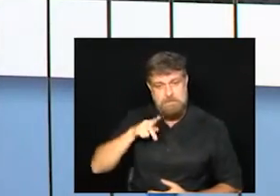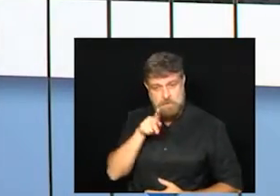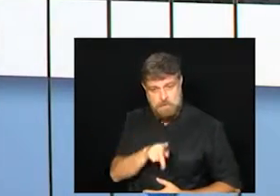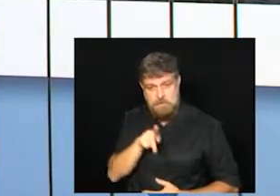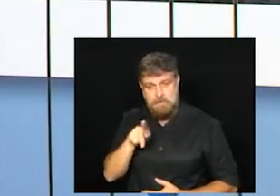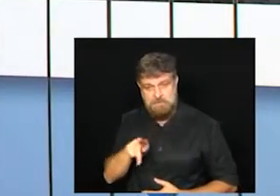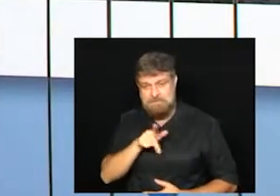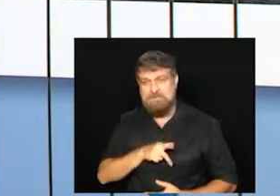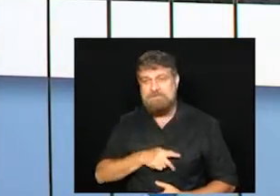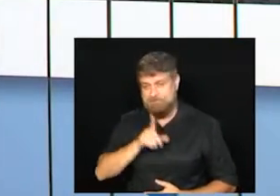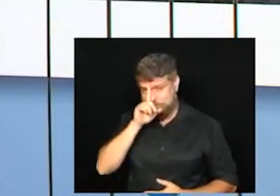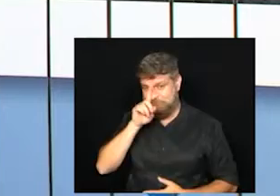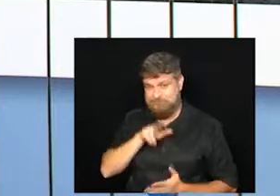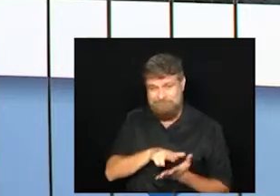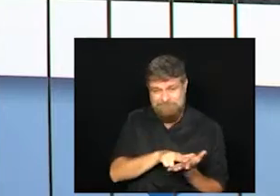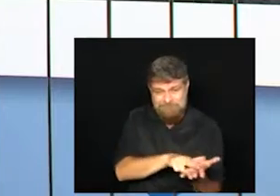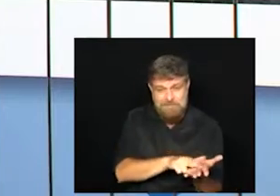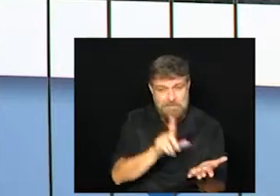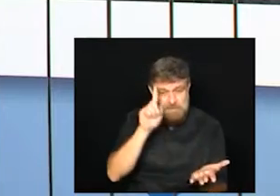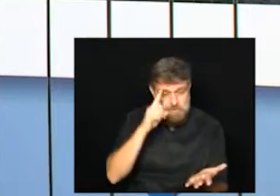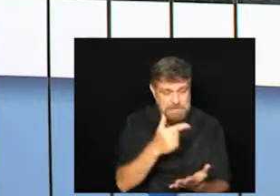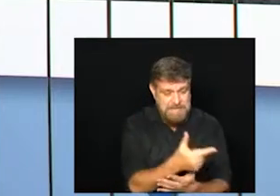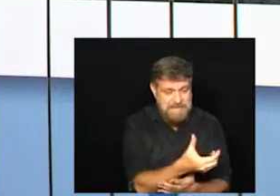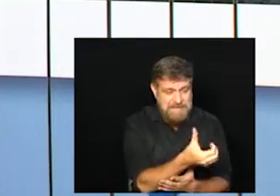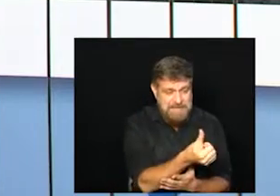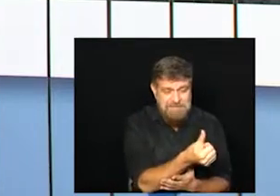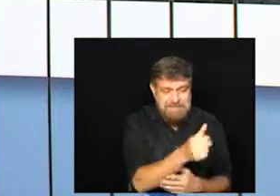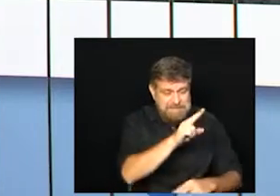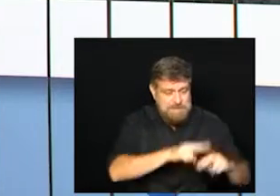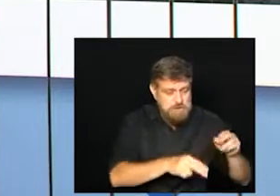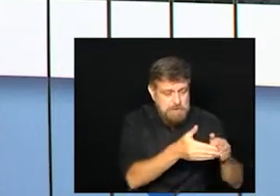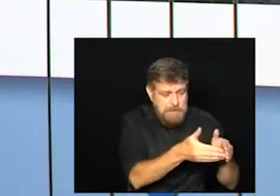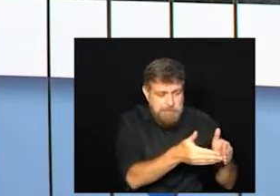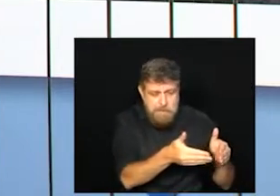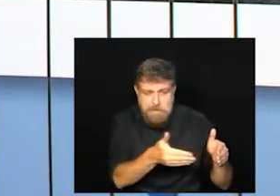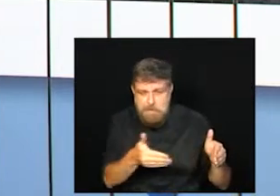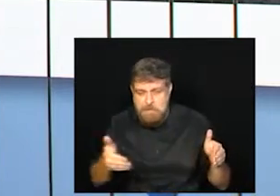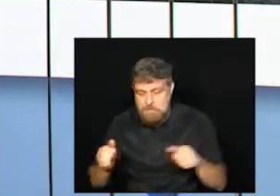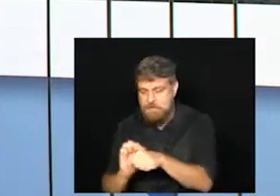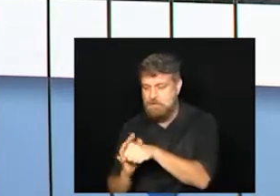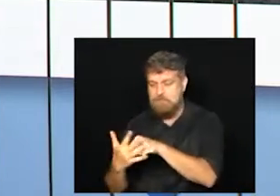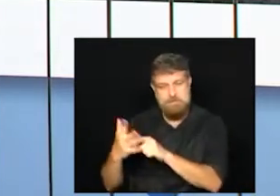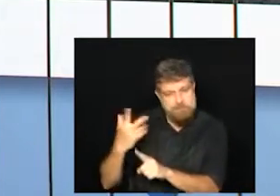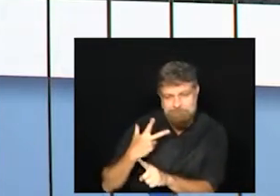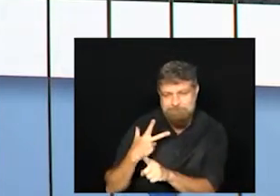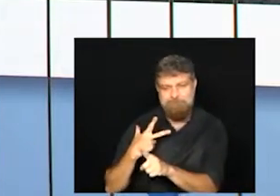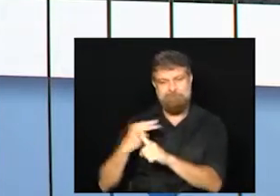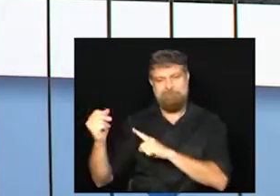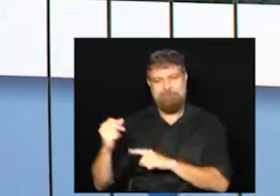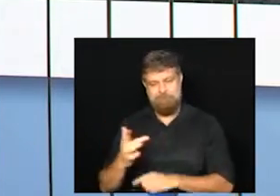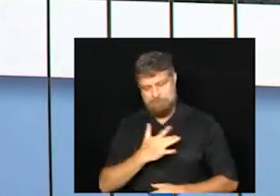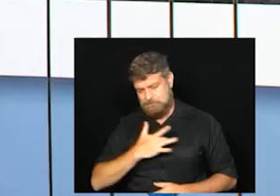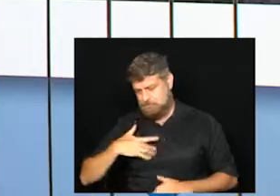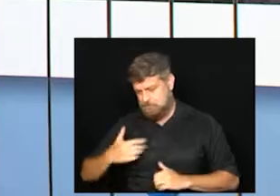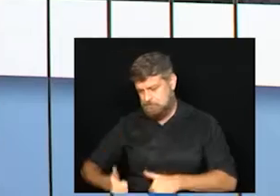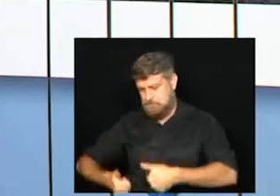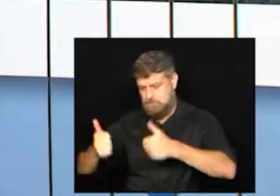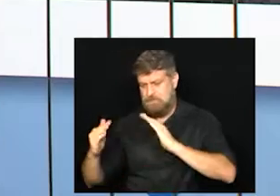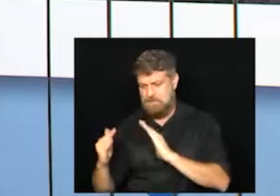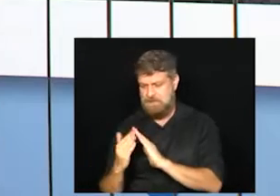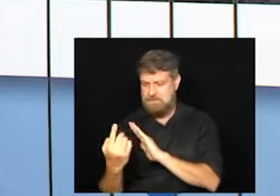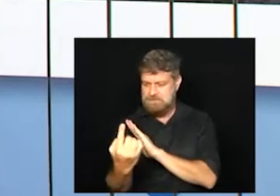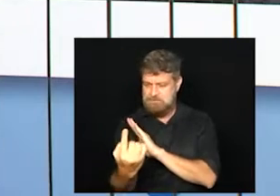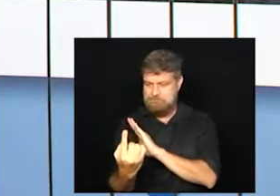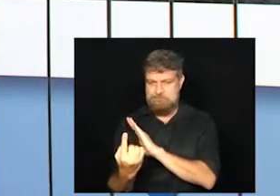estava internado desde o dia 26 de junho e venceu a Covid e vai agora se recuperar em casa. A alta